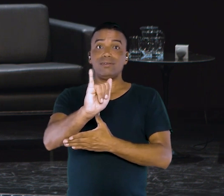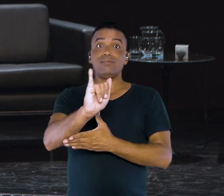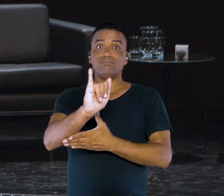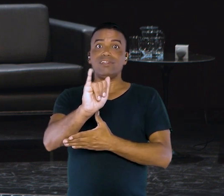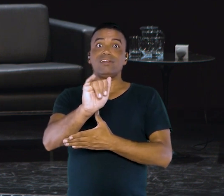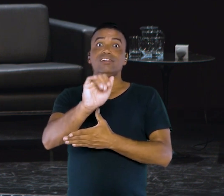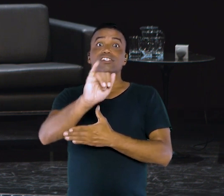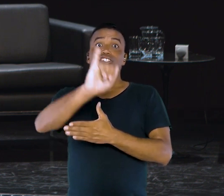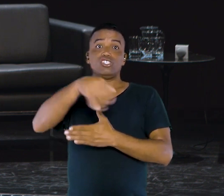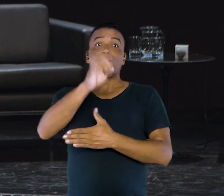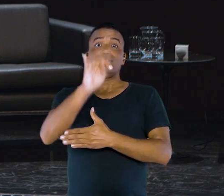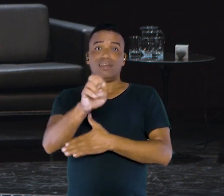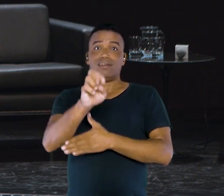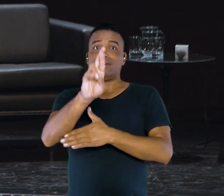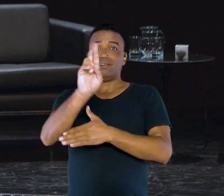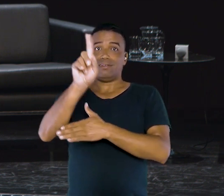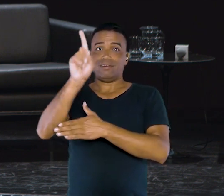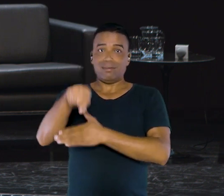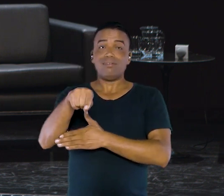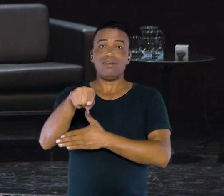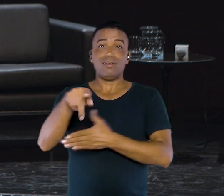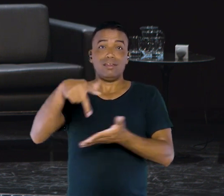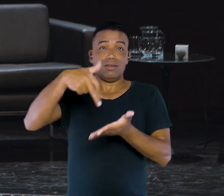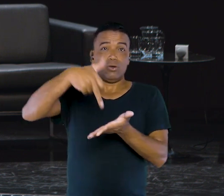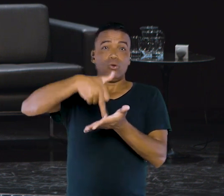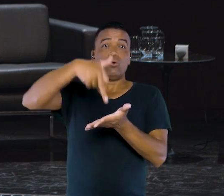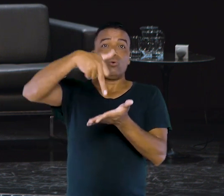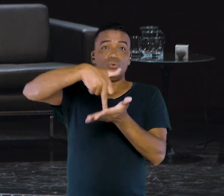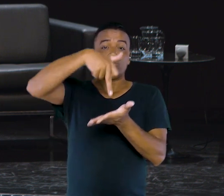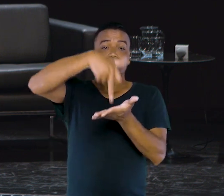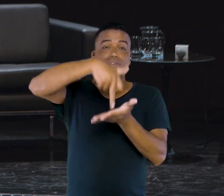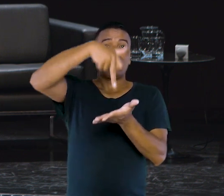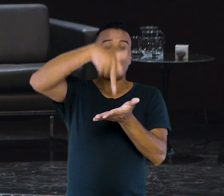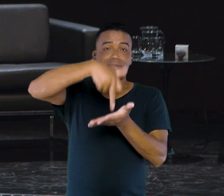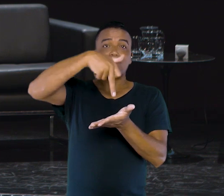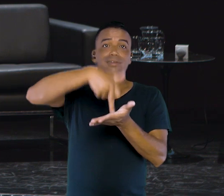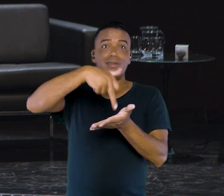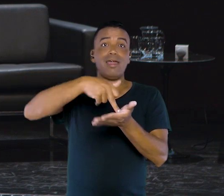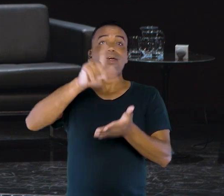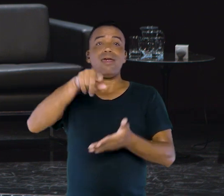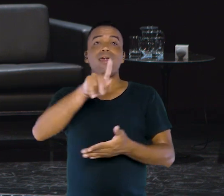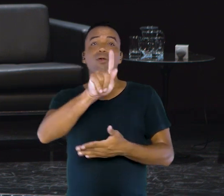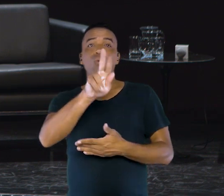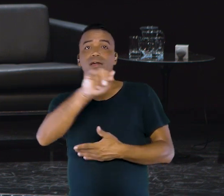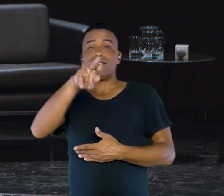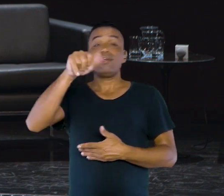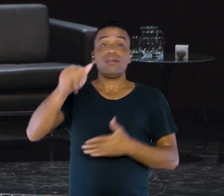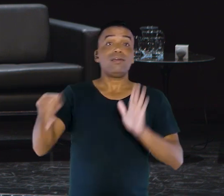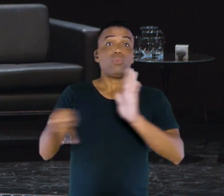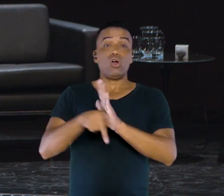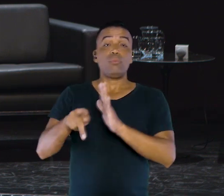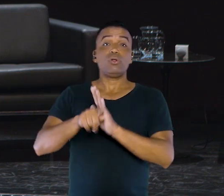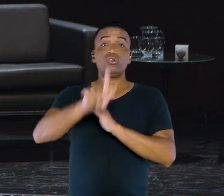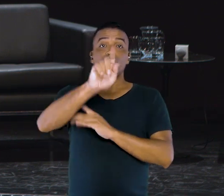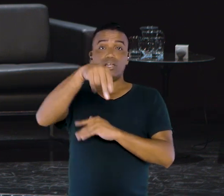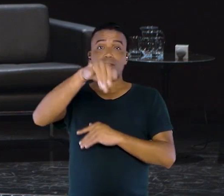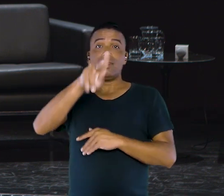Guarani. Membro da Articulação Brasileira de Indígenas Psicólogos, possui a página Genipapos no